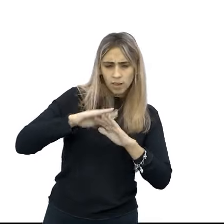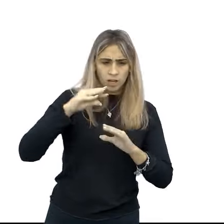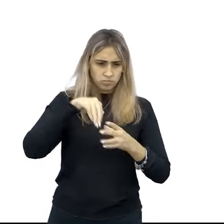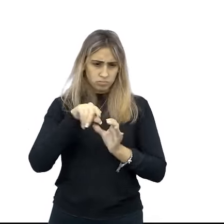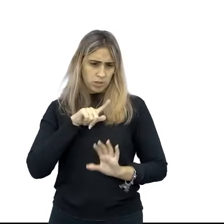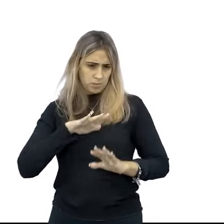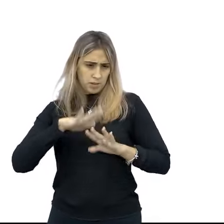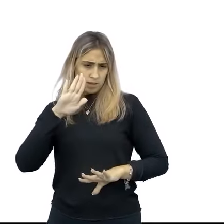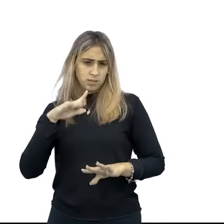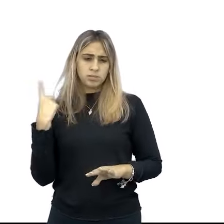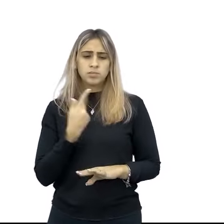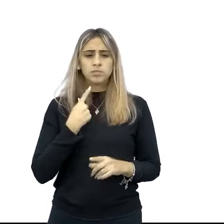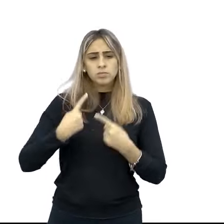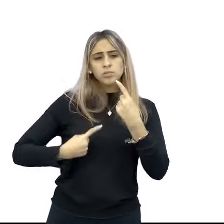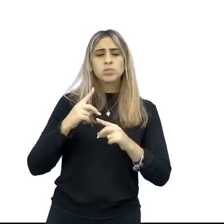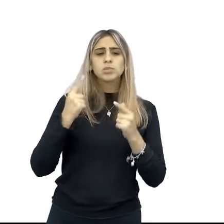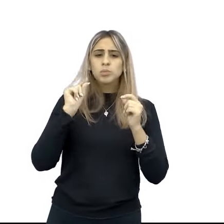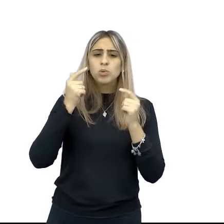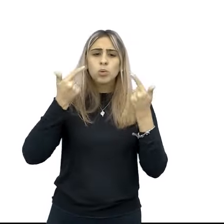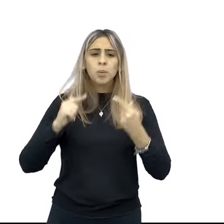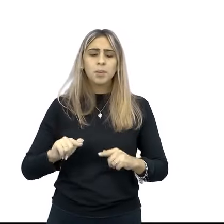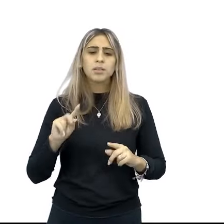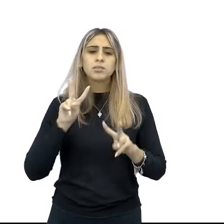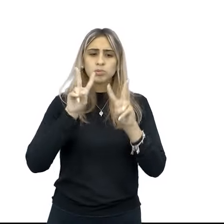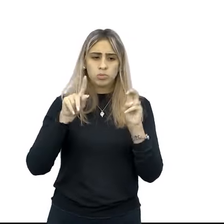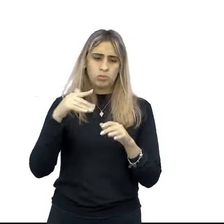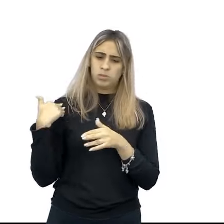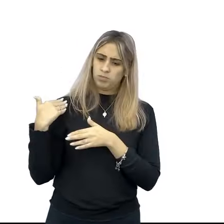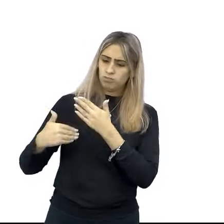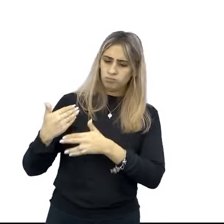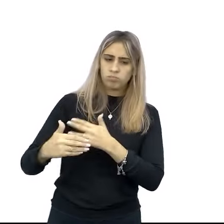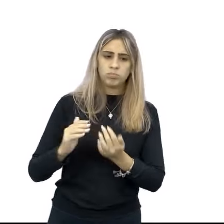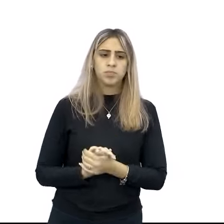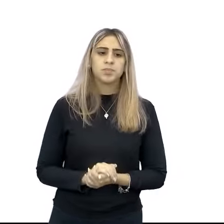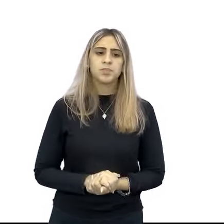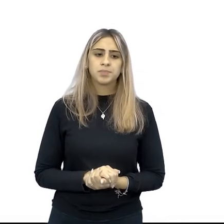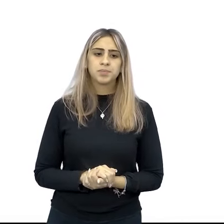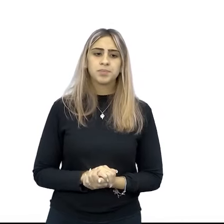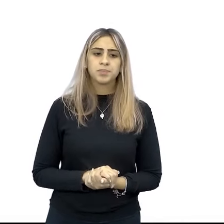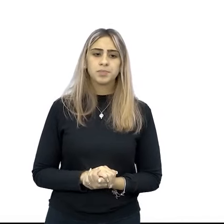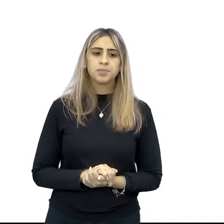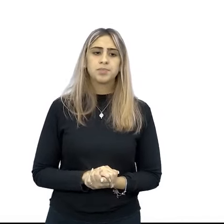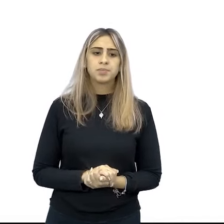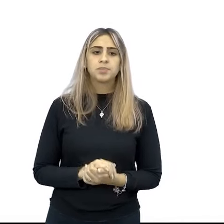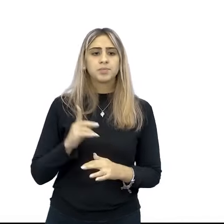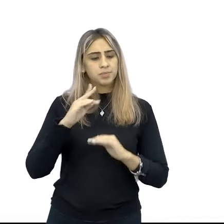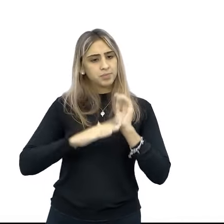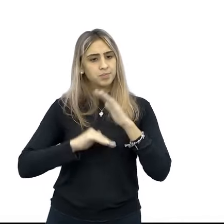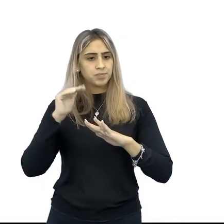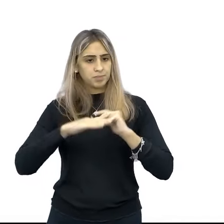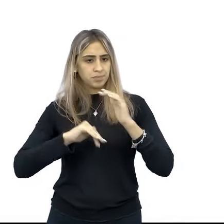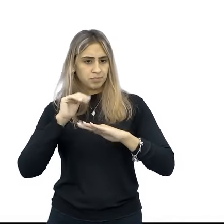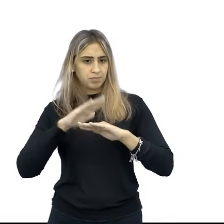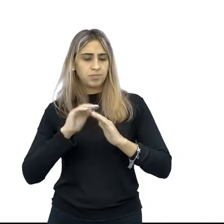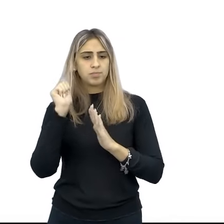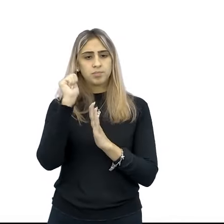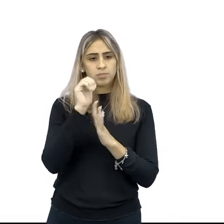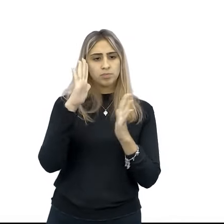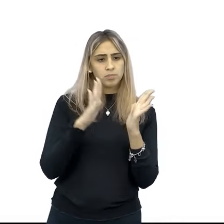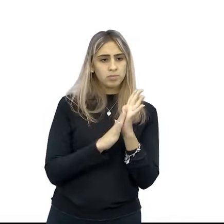envolvida? Né? Então, vamos discutir um pouquinho mais sobre isso. Bem, então as habilidades